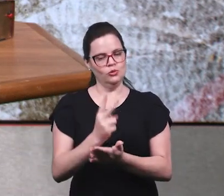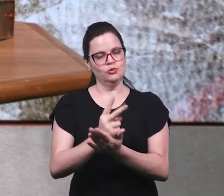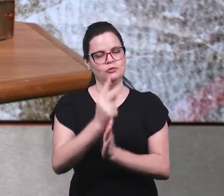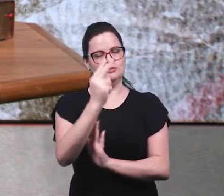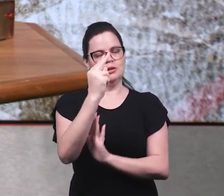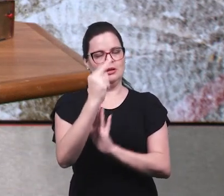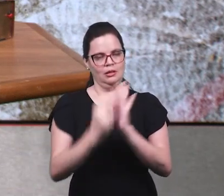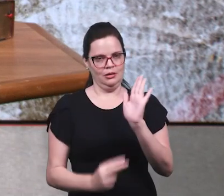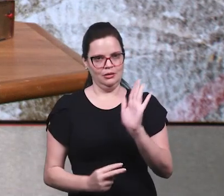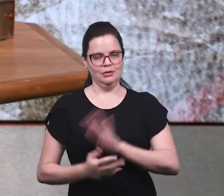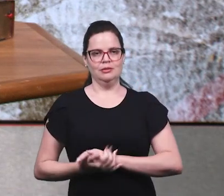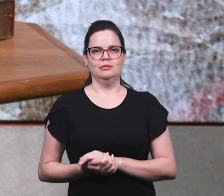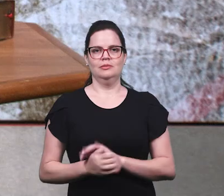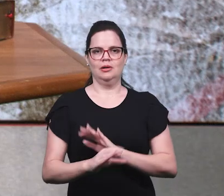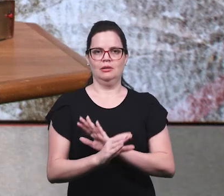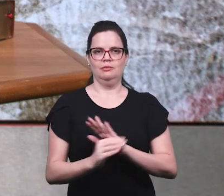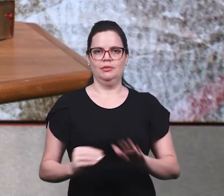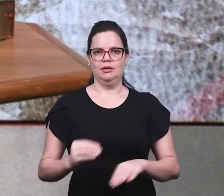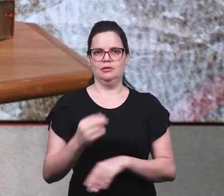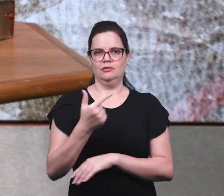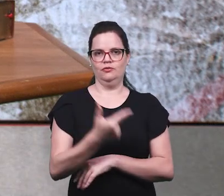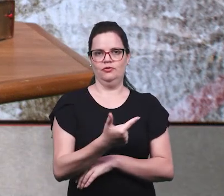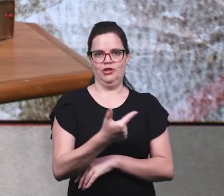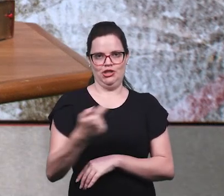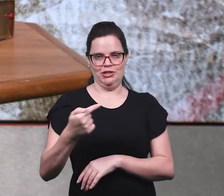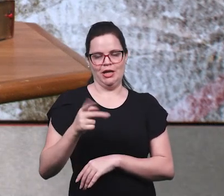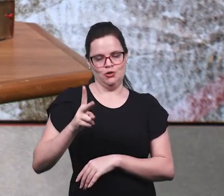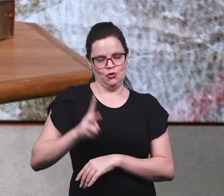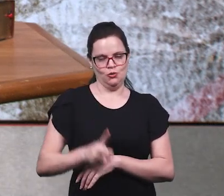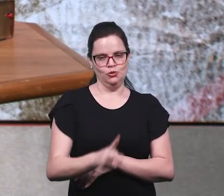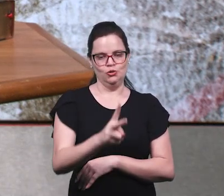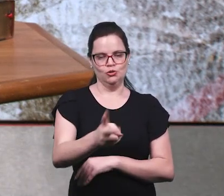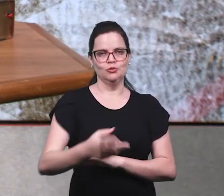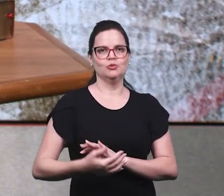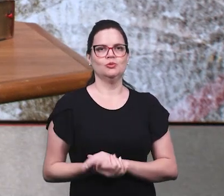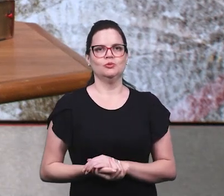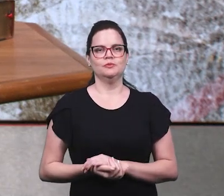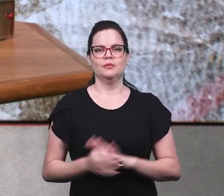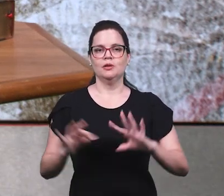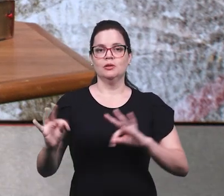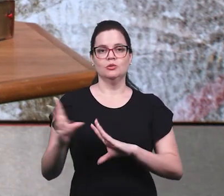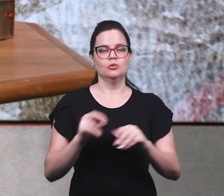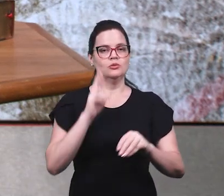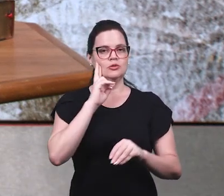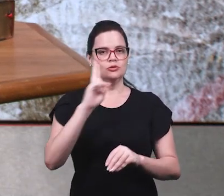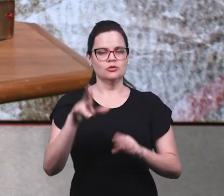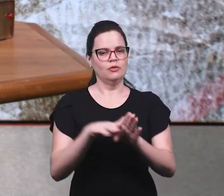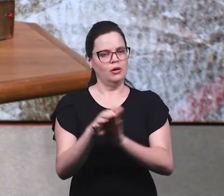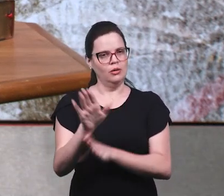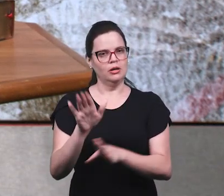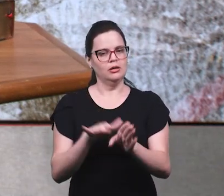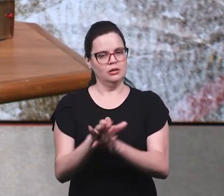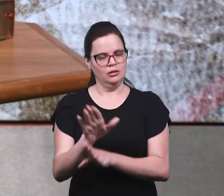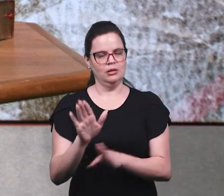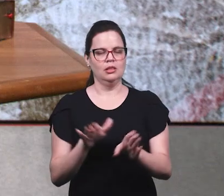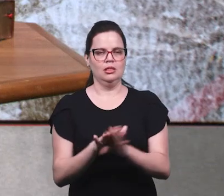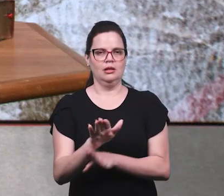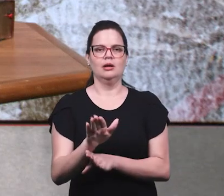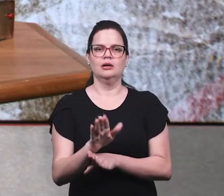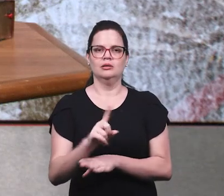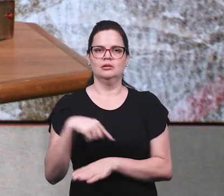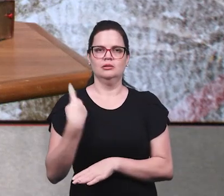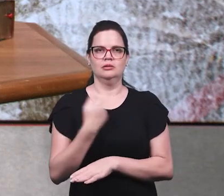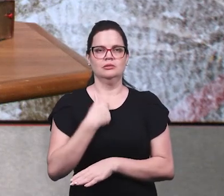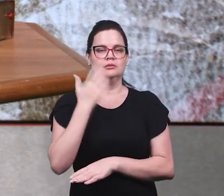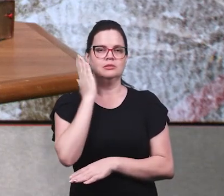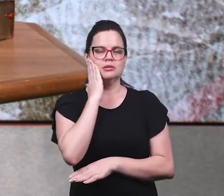essa leitura no capítulo 27 ainda, aquilo que o Senhor vai continuar nos dando